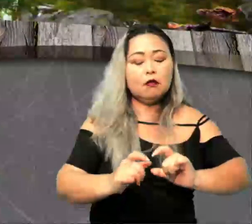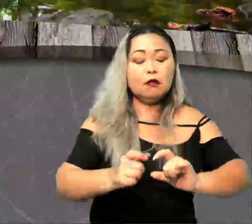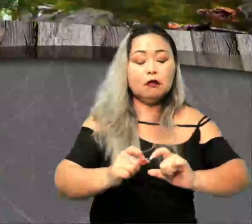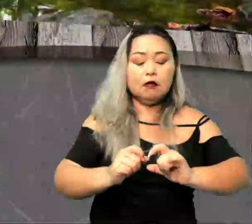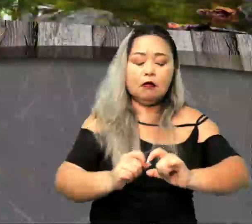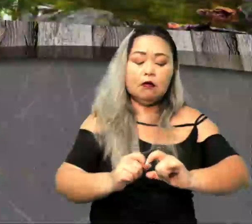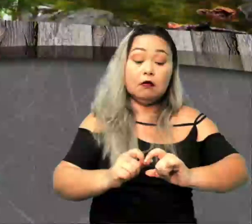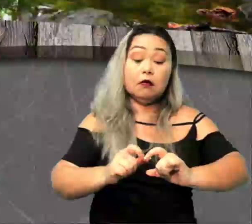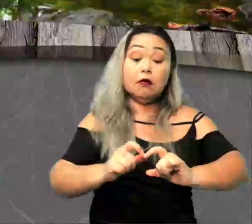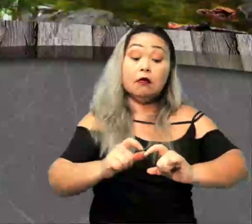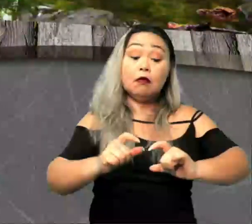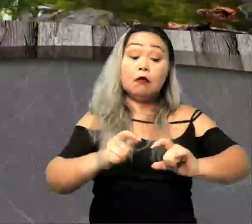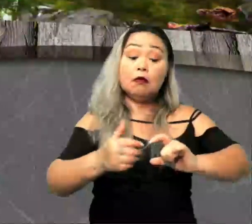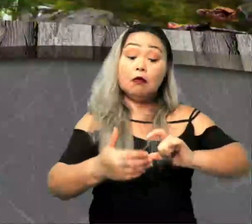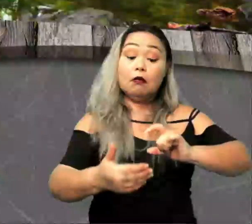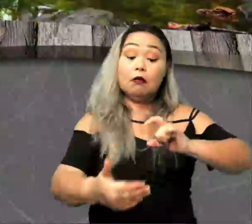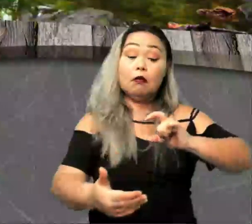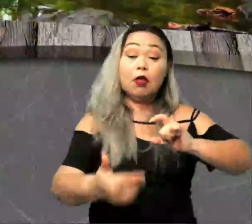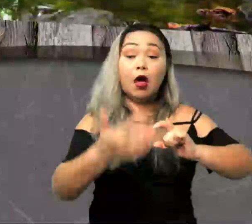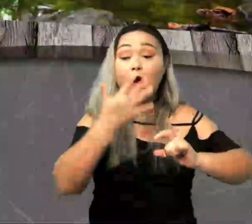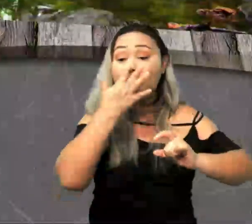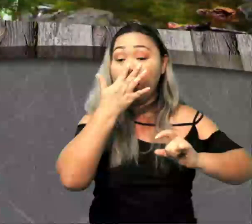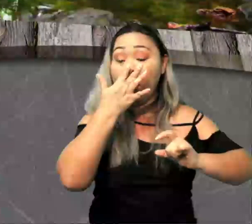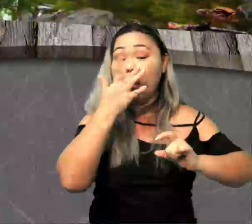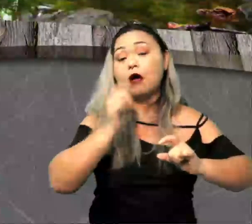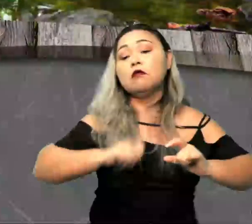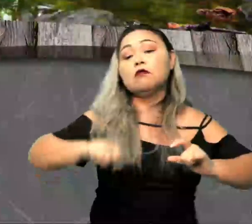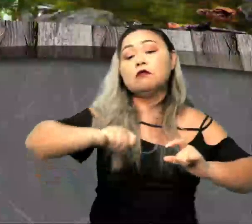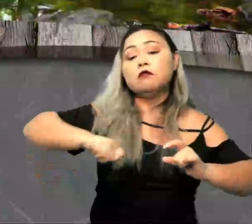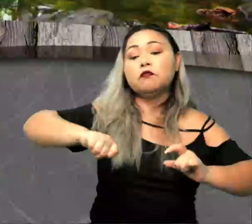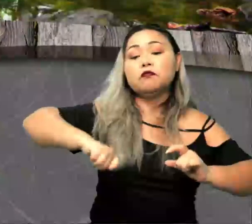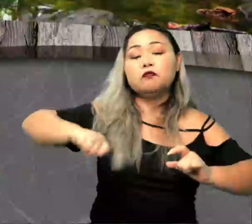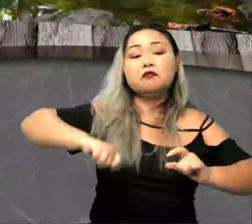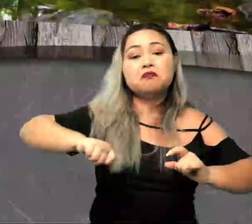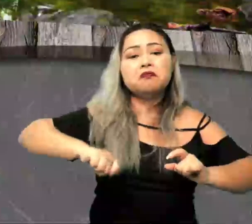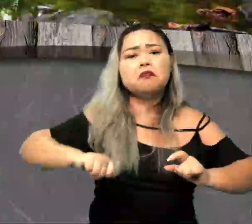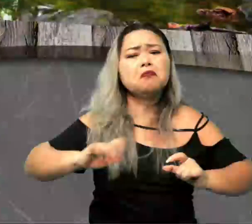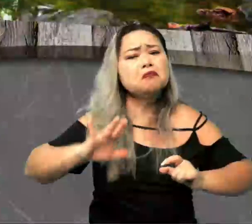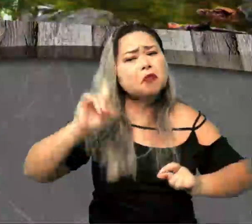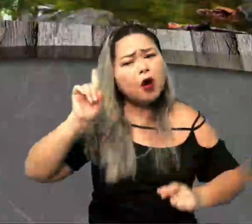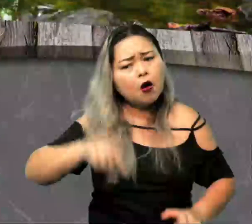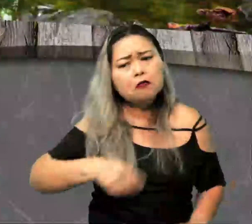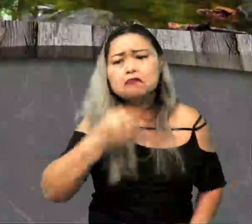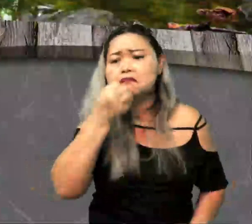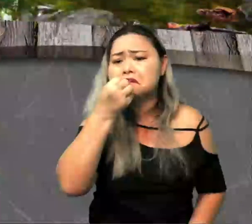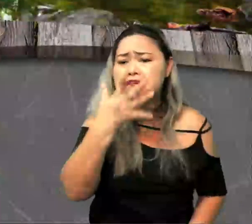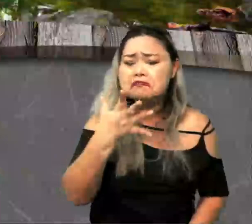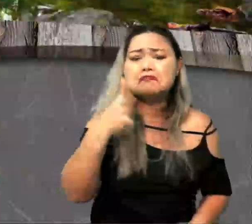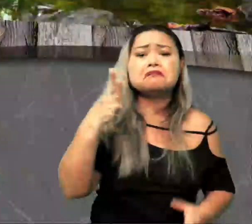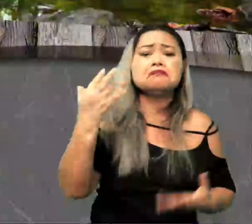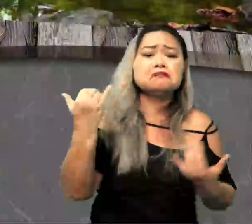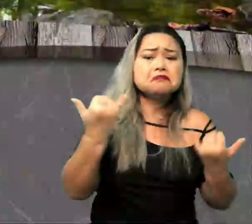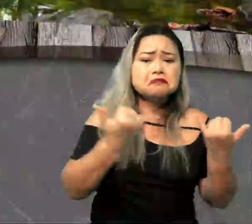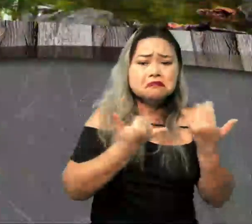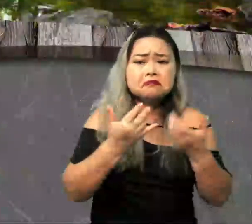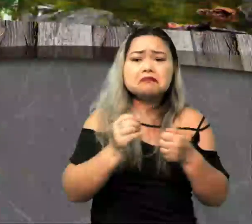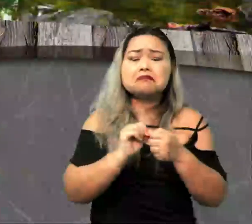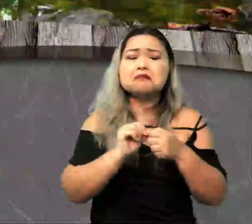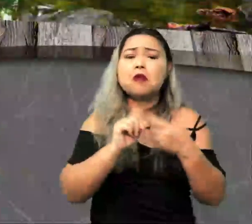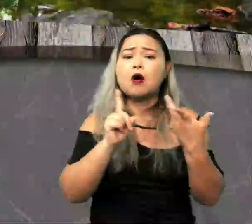nessas lentes e observar, ele colocava. Então, ele fez ele contribuiu muito, porque muitas